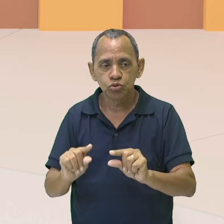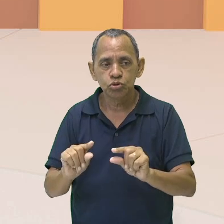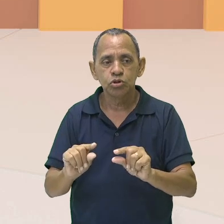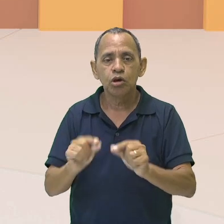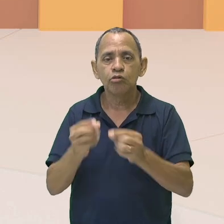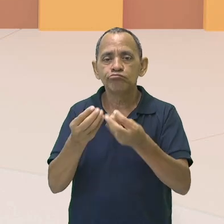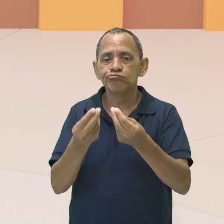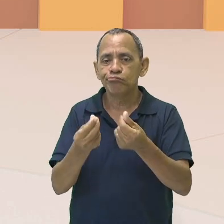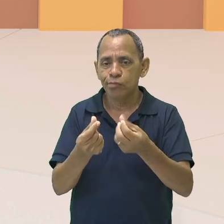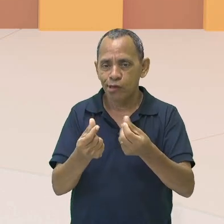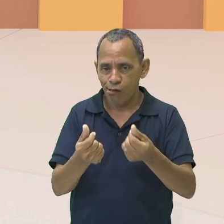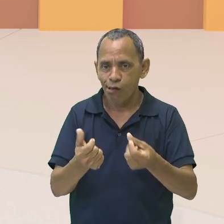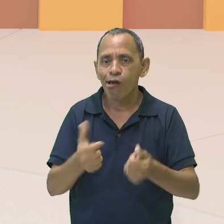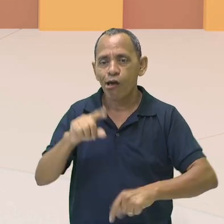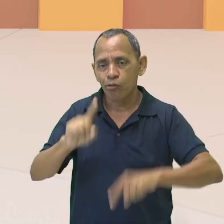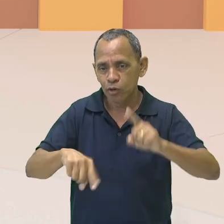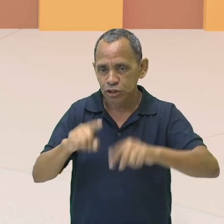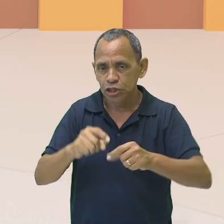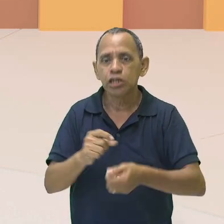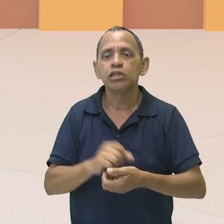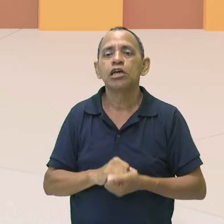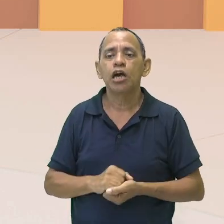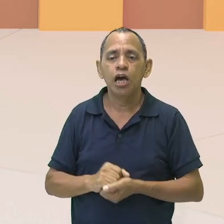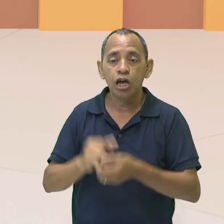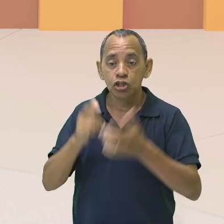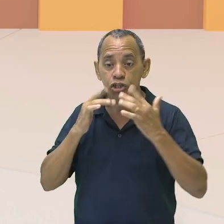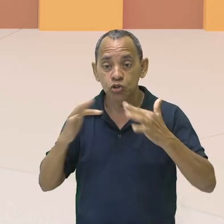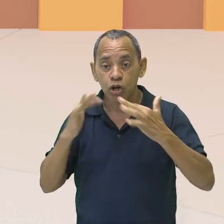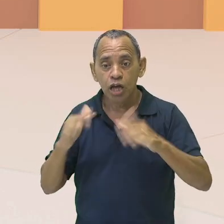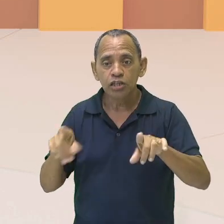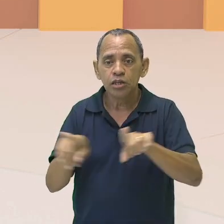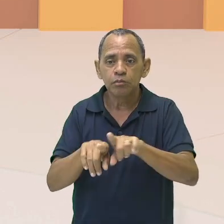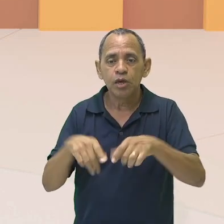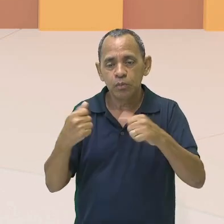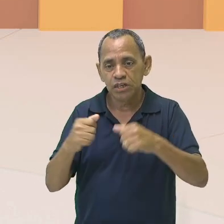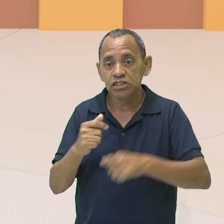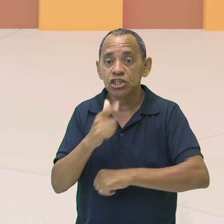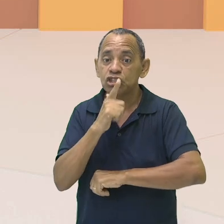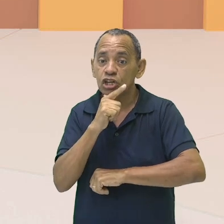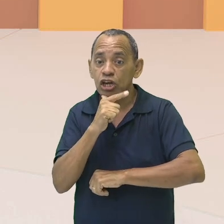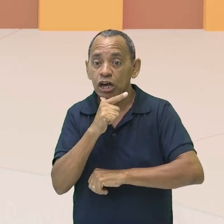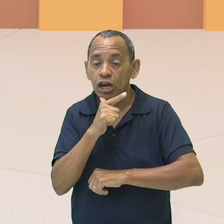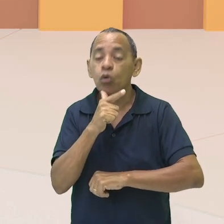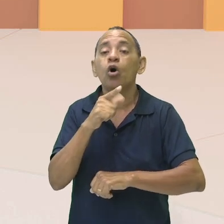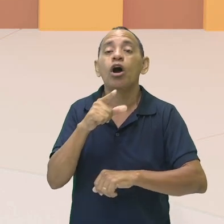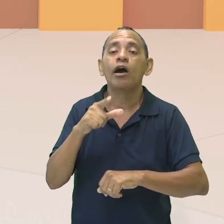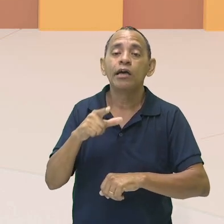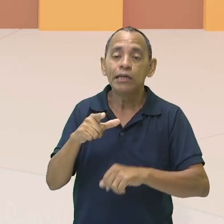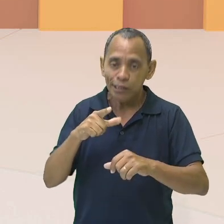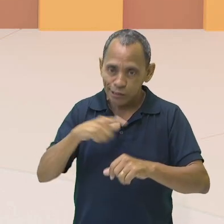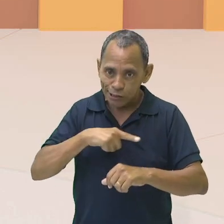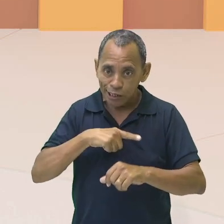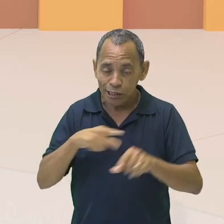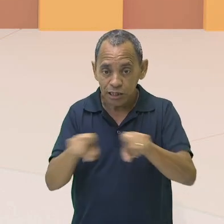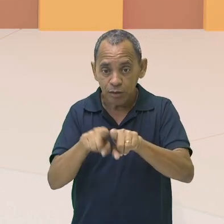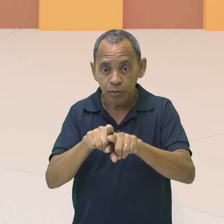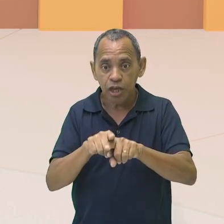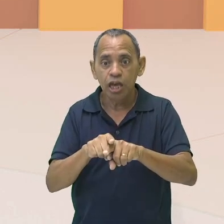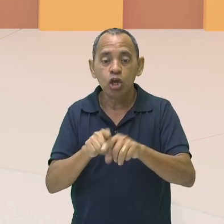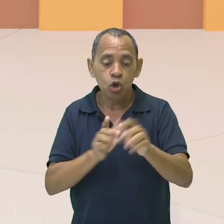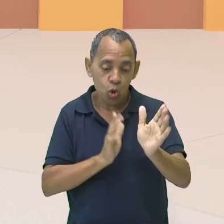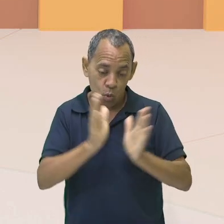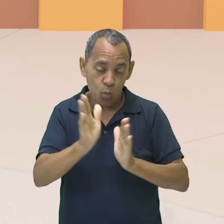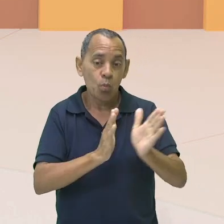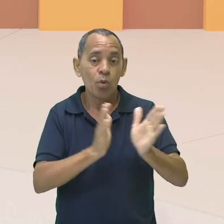agropecuária, para uma plantação precisa, por exemplo, de muita água. As plantações têm um período de colheita, e a colheita ela também afeta